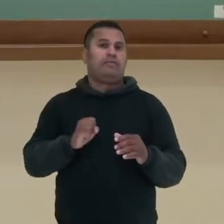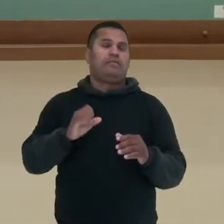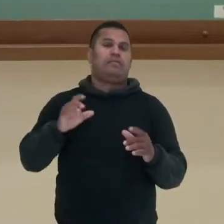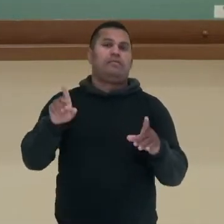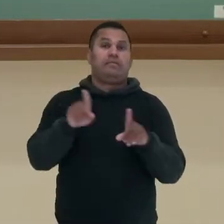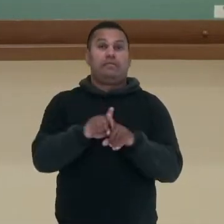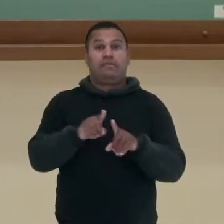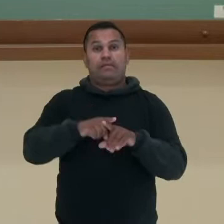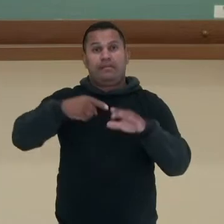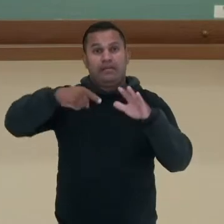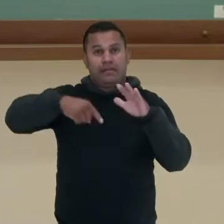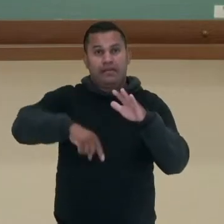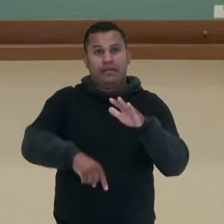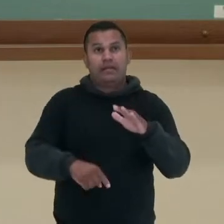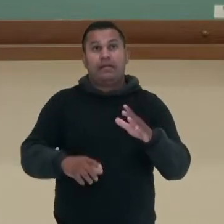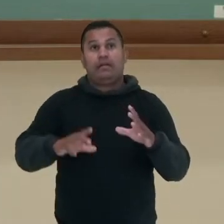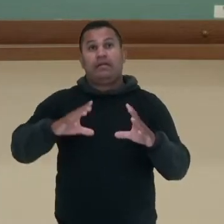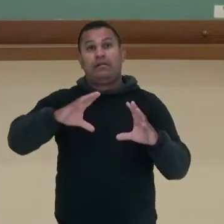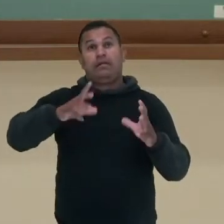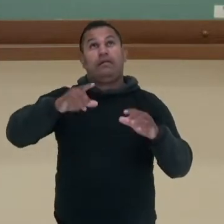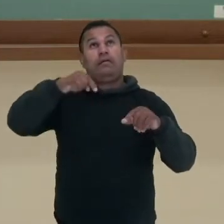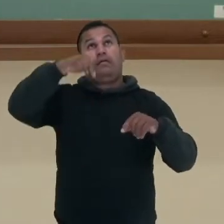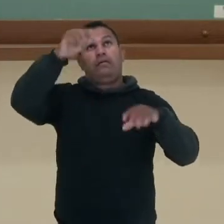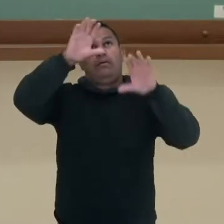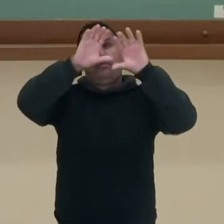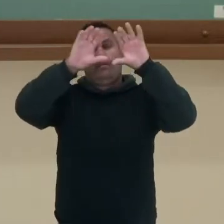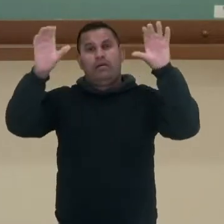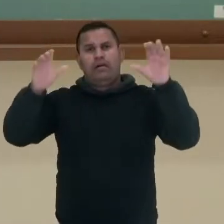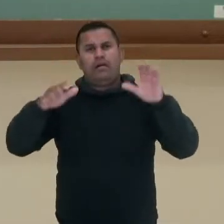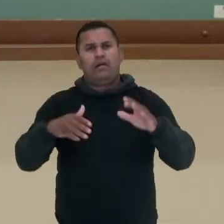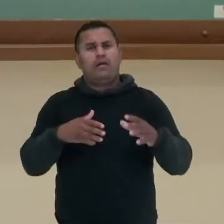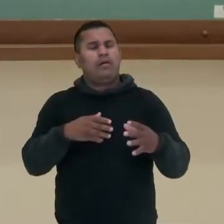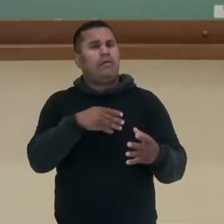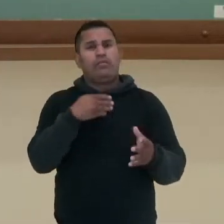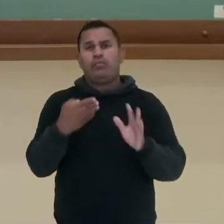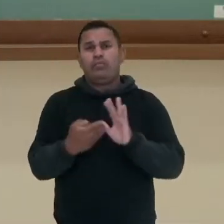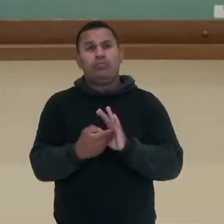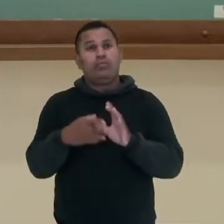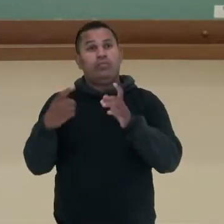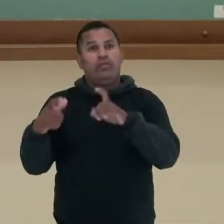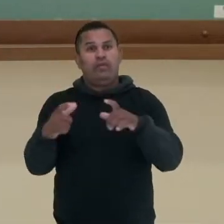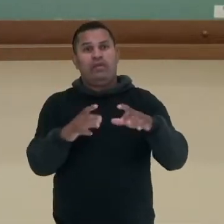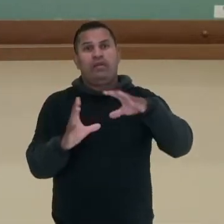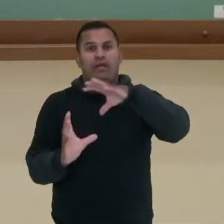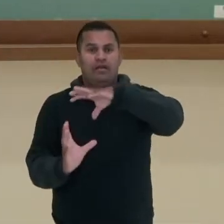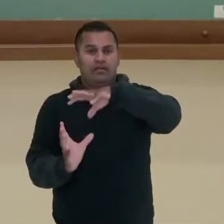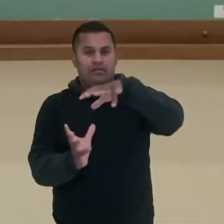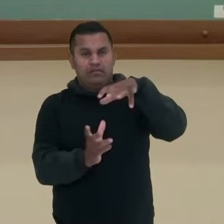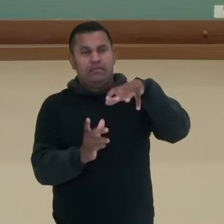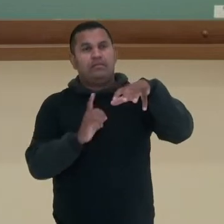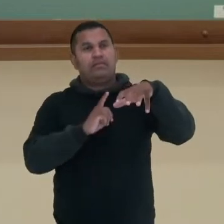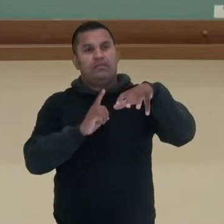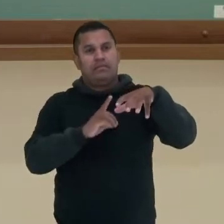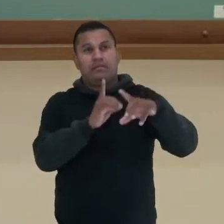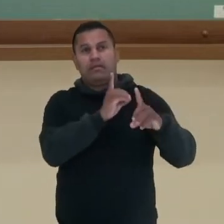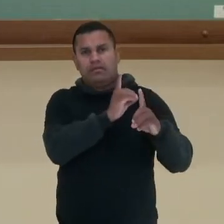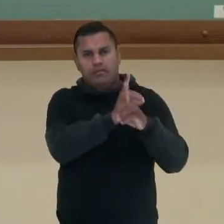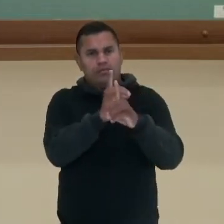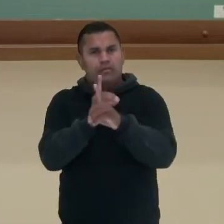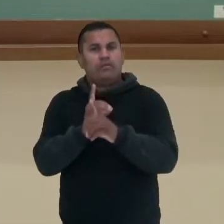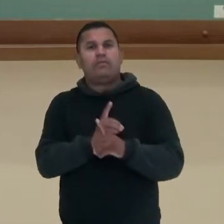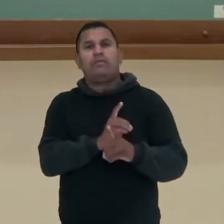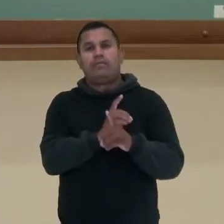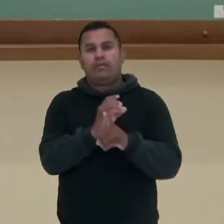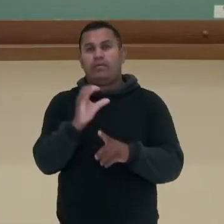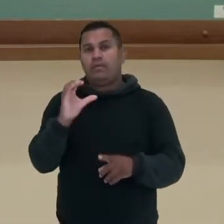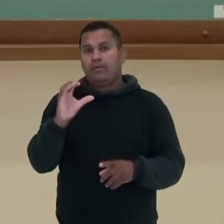na hidrosfera, na água. Como que ocorre essa ciclagem, esse ciclo do carbono? Então, quando a gente pensa nas